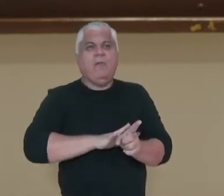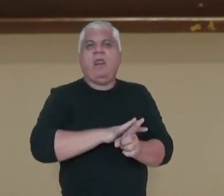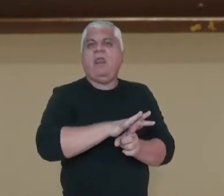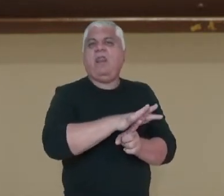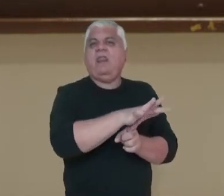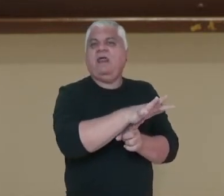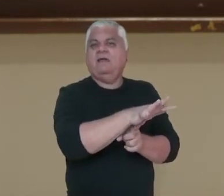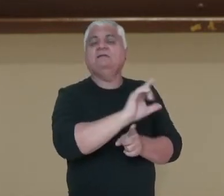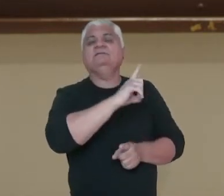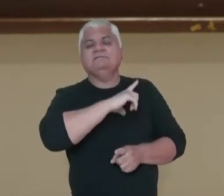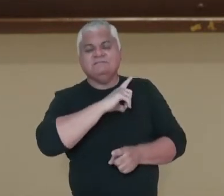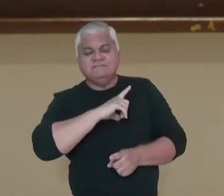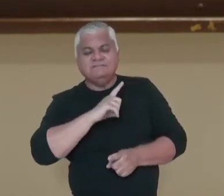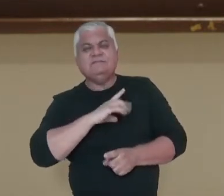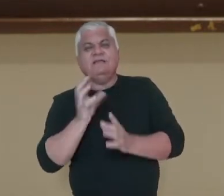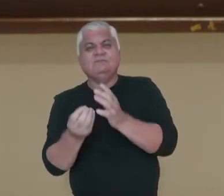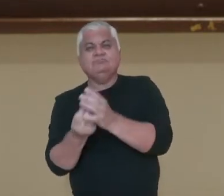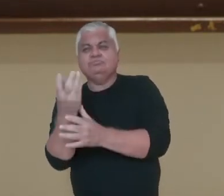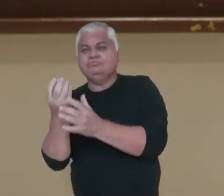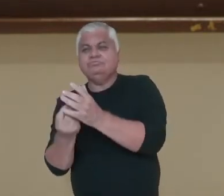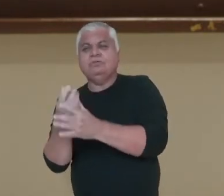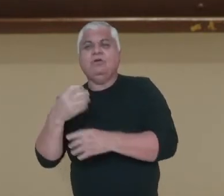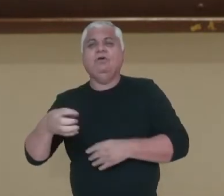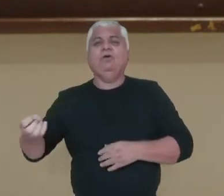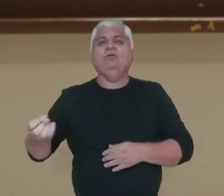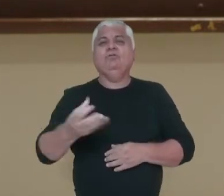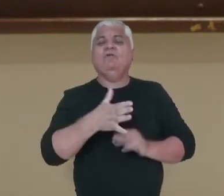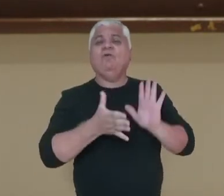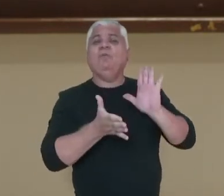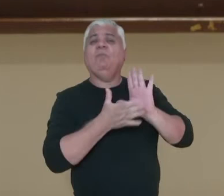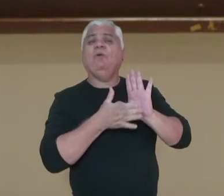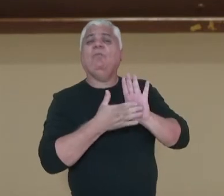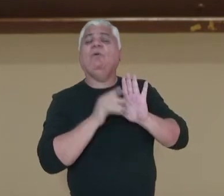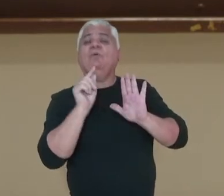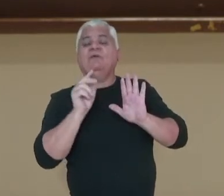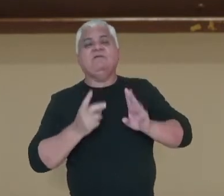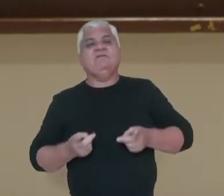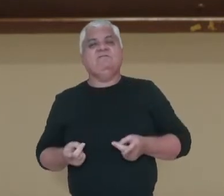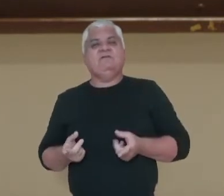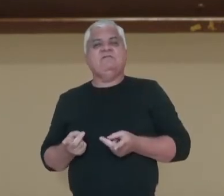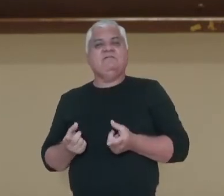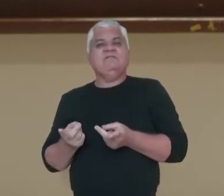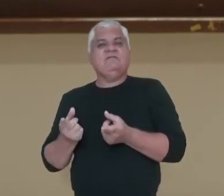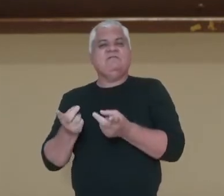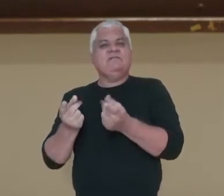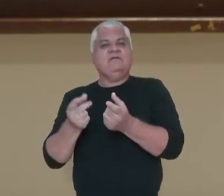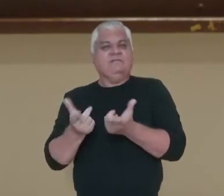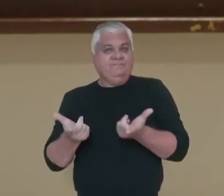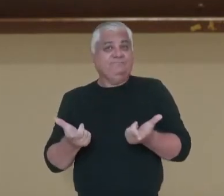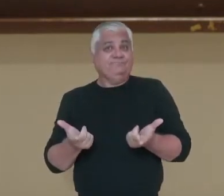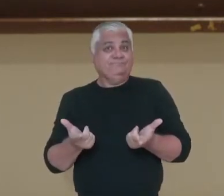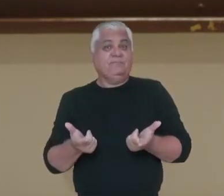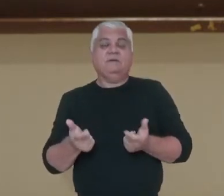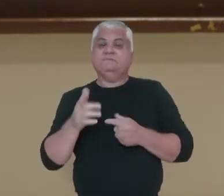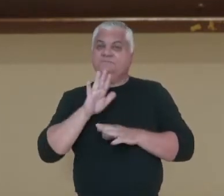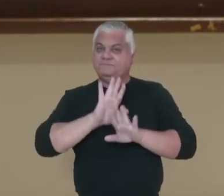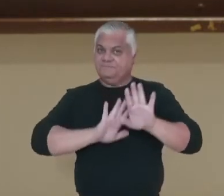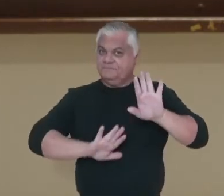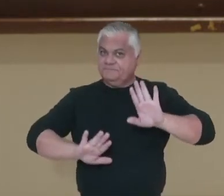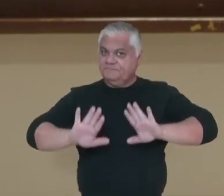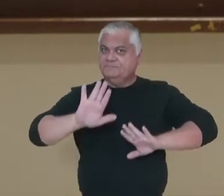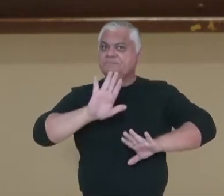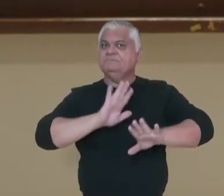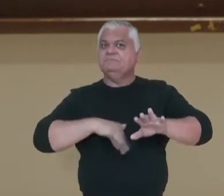ginásticas surgindo e sendo propostas com o intuito comercial também. E isso nós temos que tomar cuidado, para